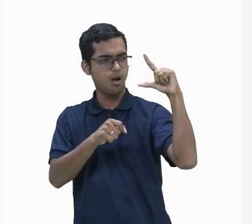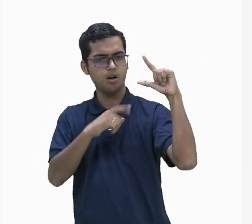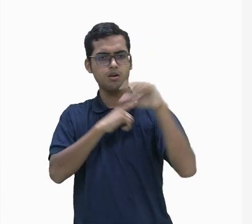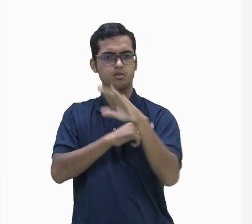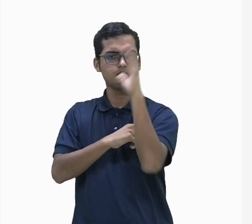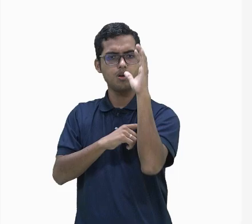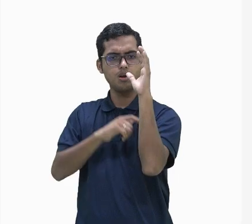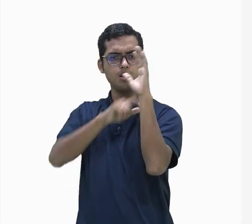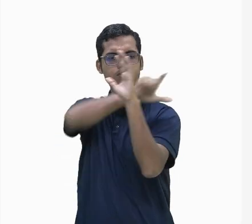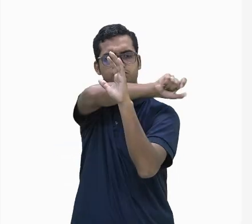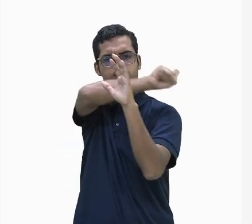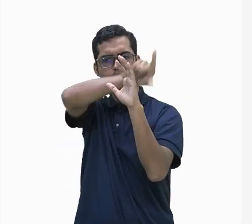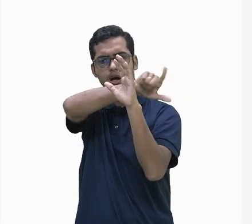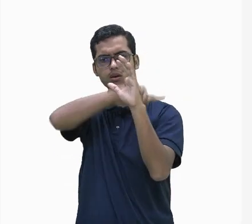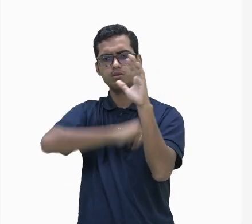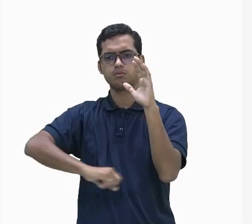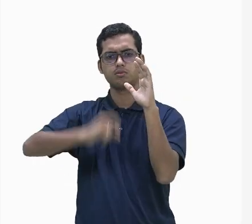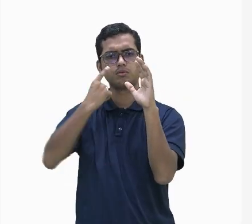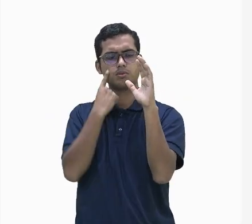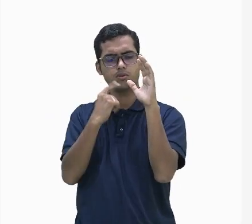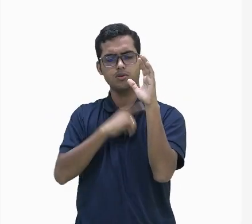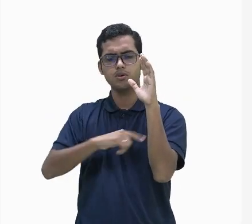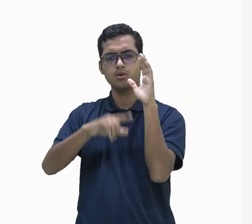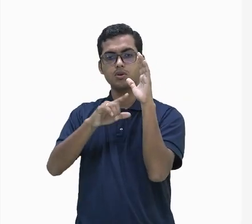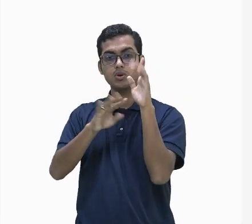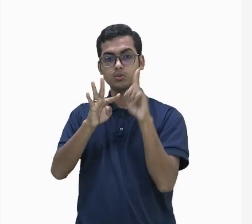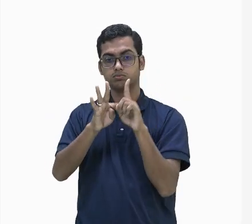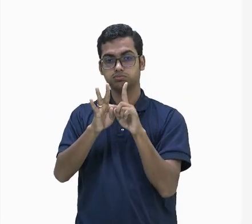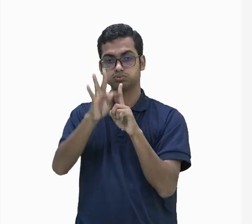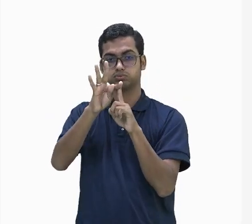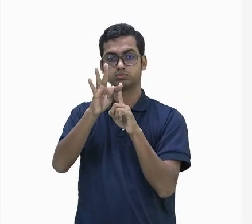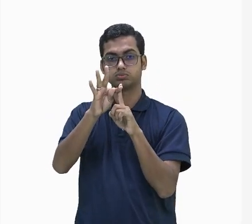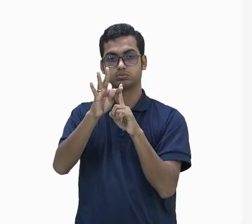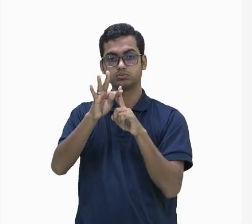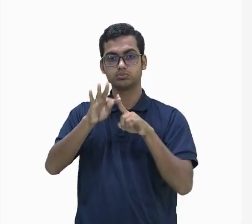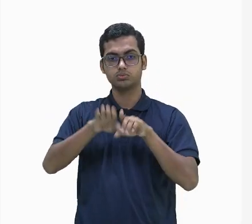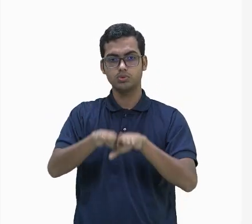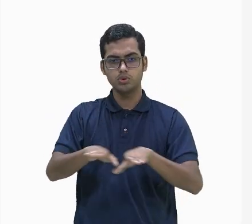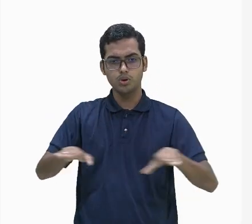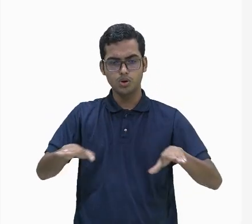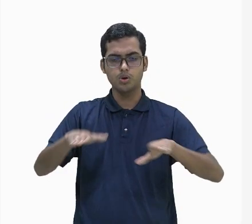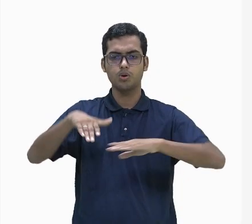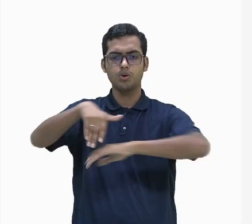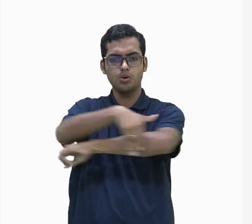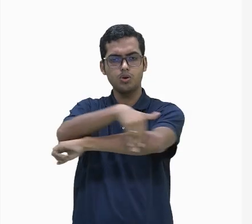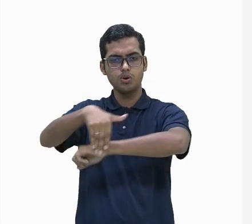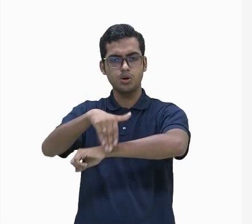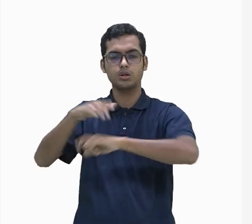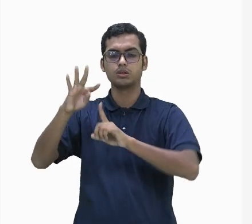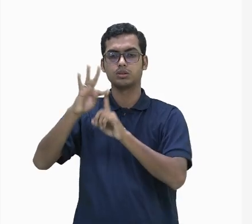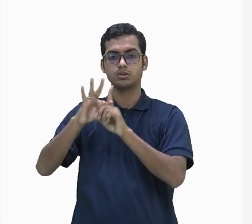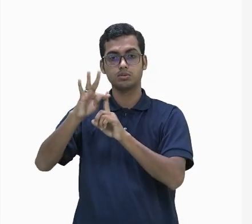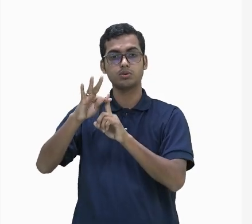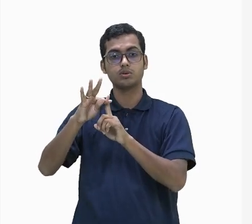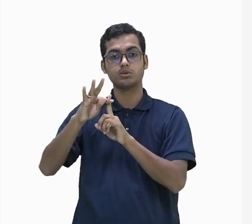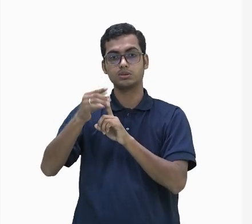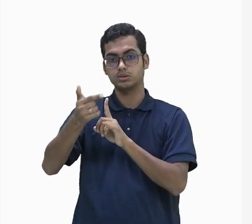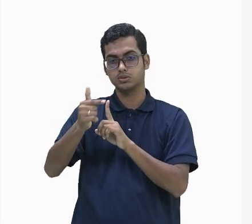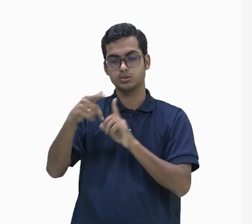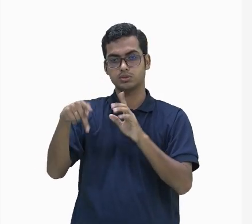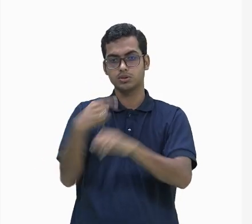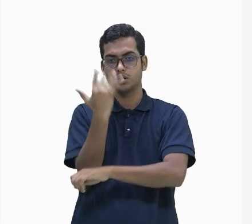ao sol, a temperatura pode chegar a 50 graus Celsius. E na região